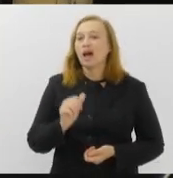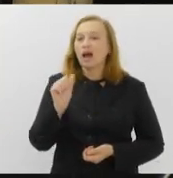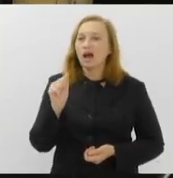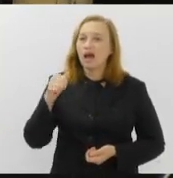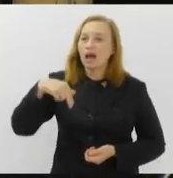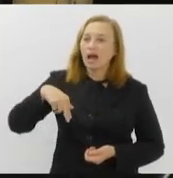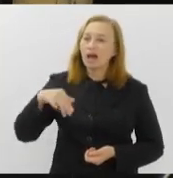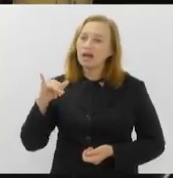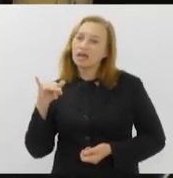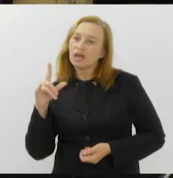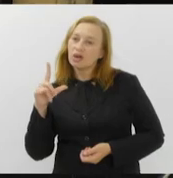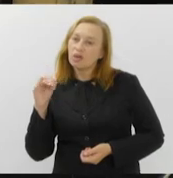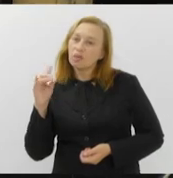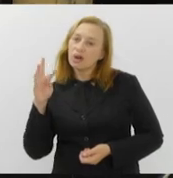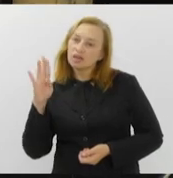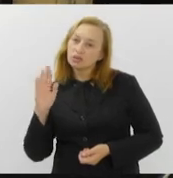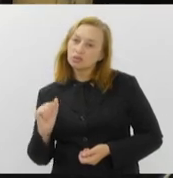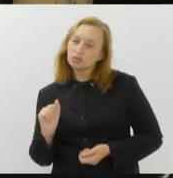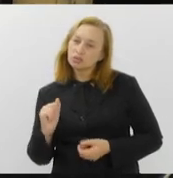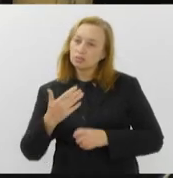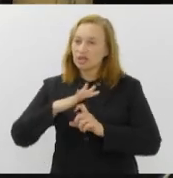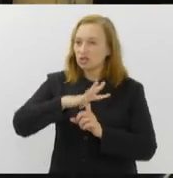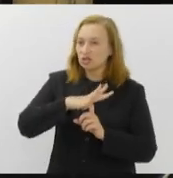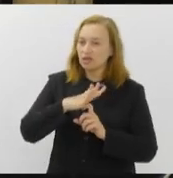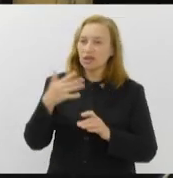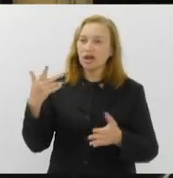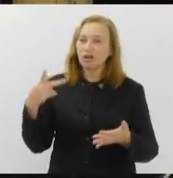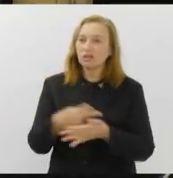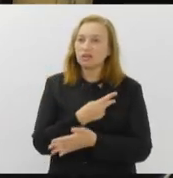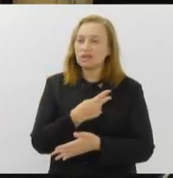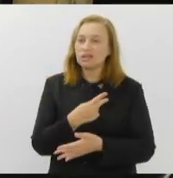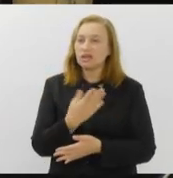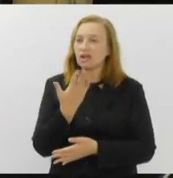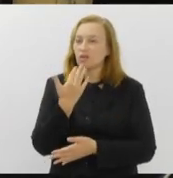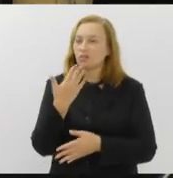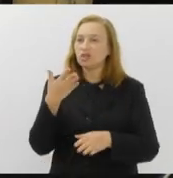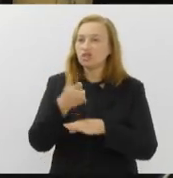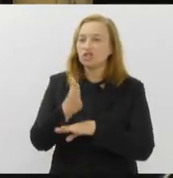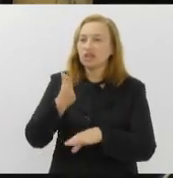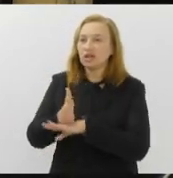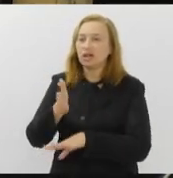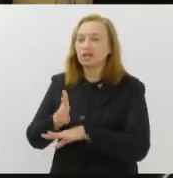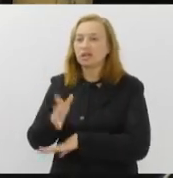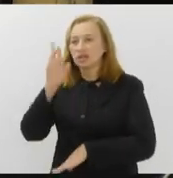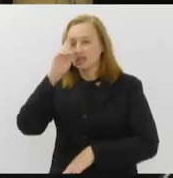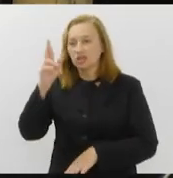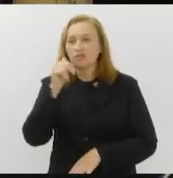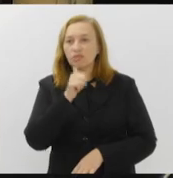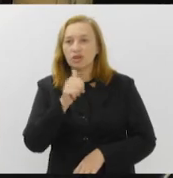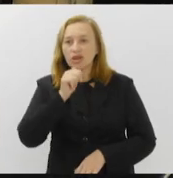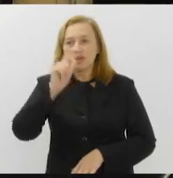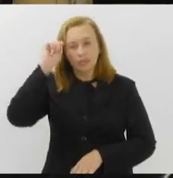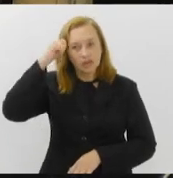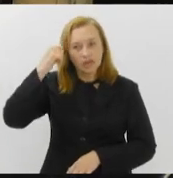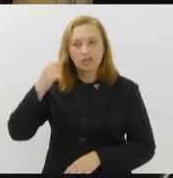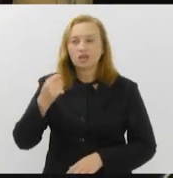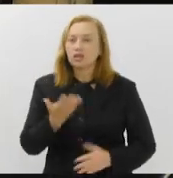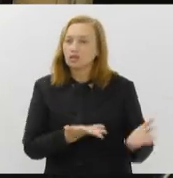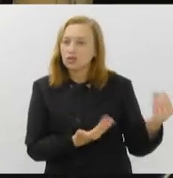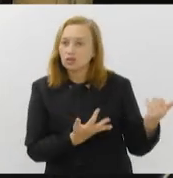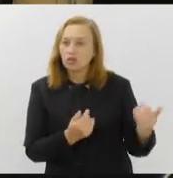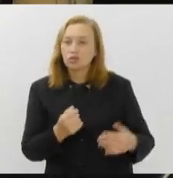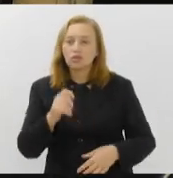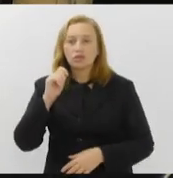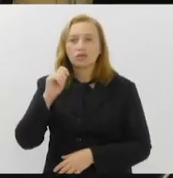feiras acontecerem, para fazer os alimentos chegarem nas casas das famílias chefiadas por mulheres. A força das juventudes, das